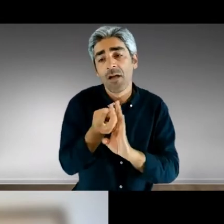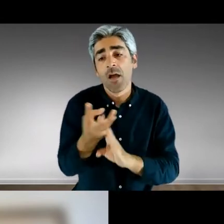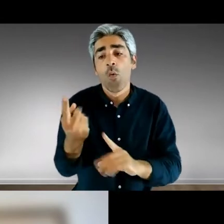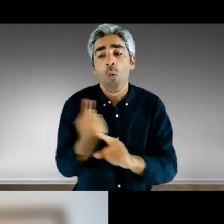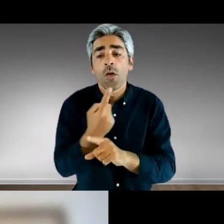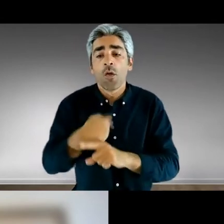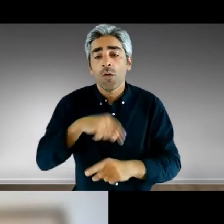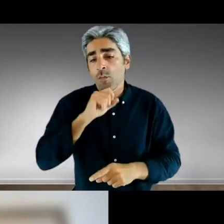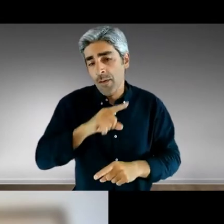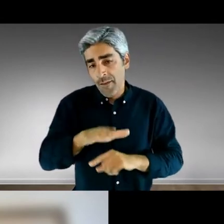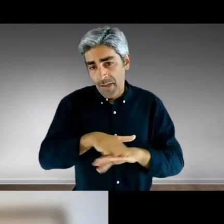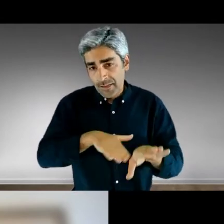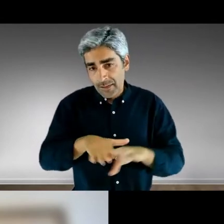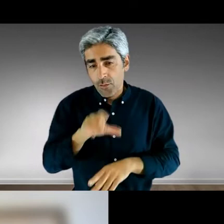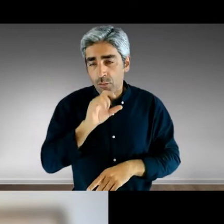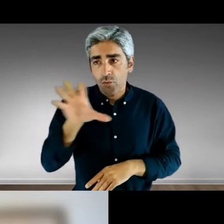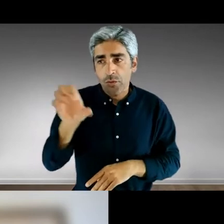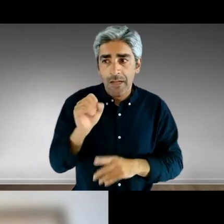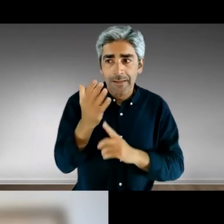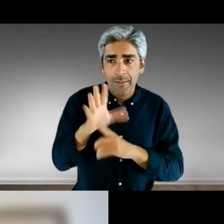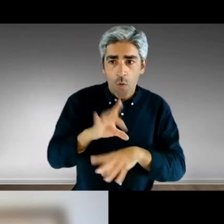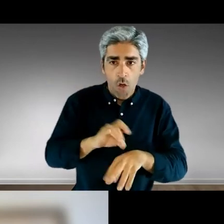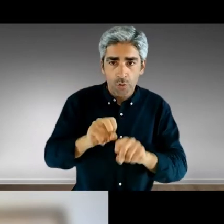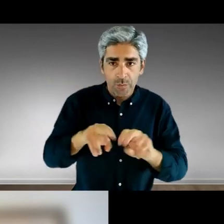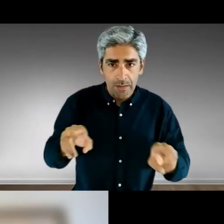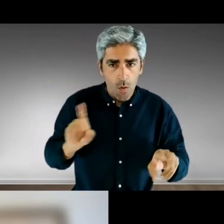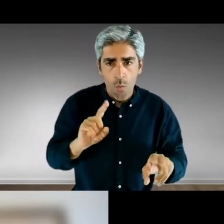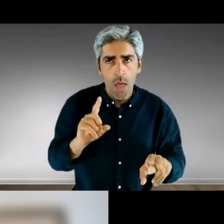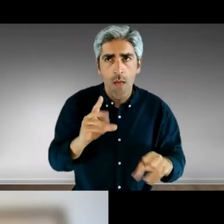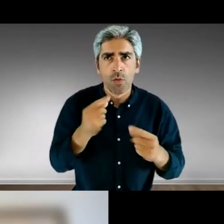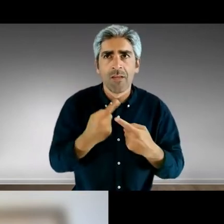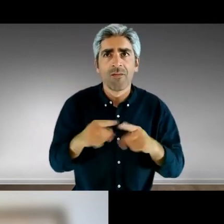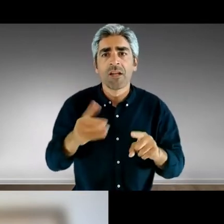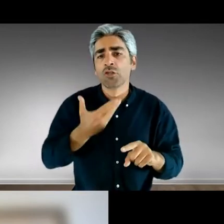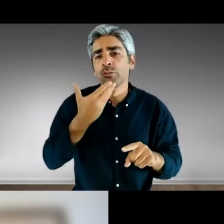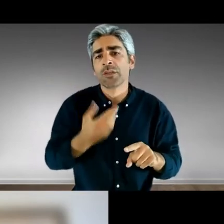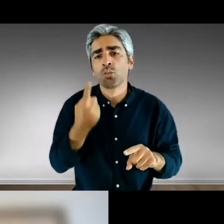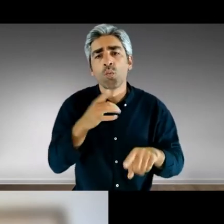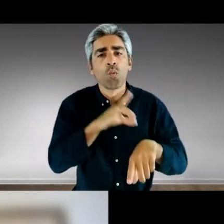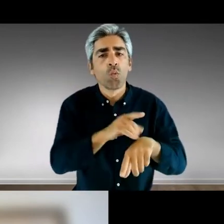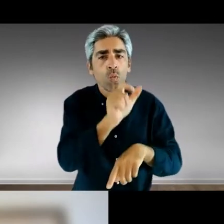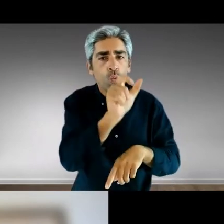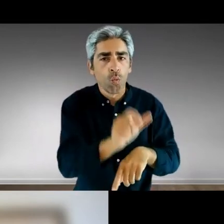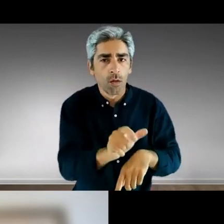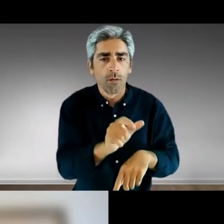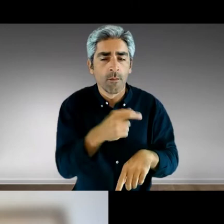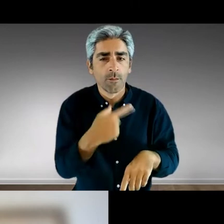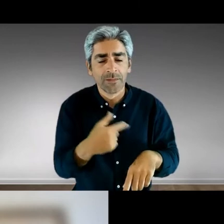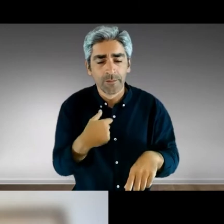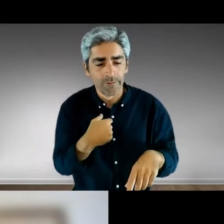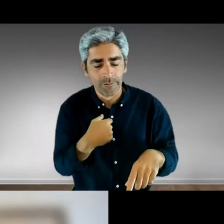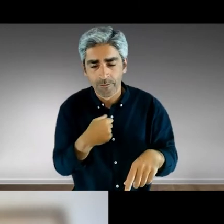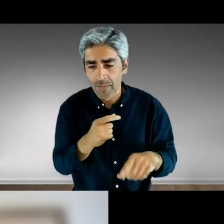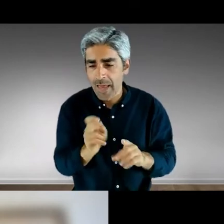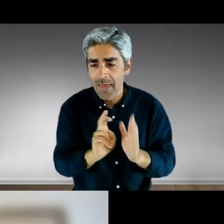nós podemos ir buscar exemplos num hospital, será assim tão diferente a experiência que um doente tem que ter um utente num